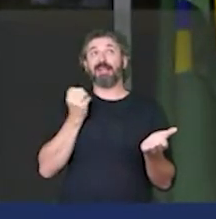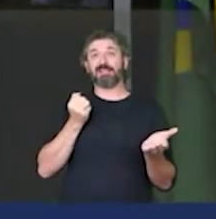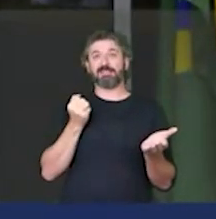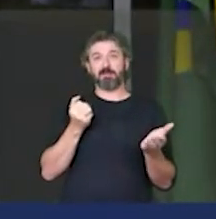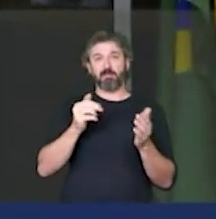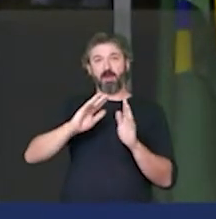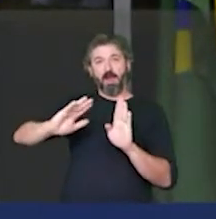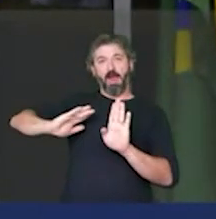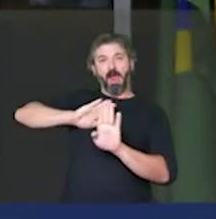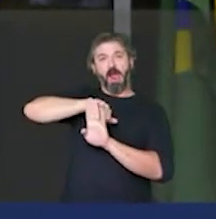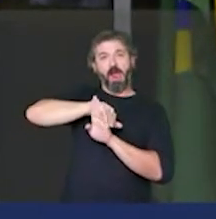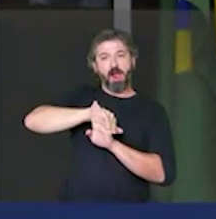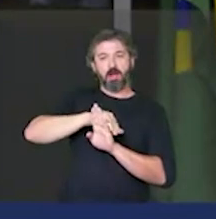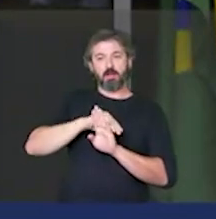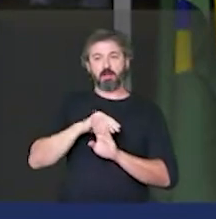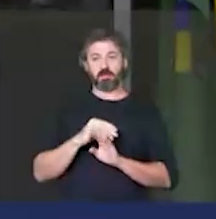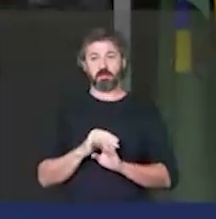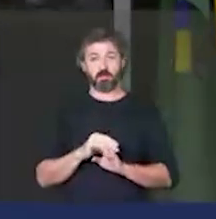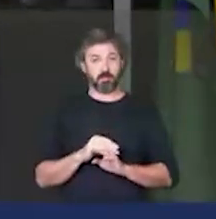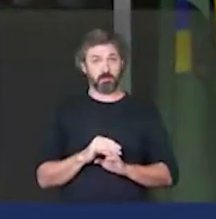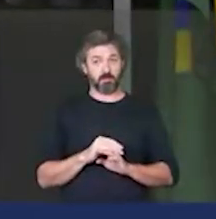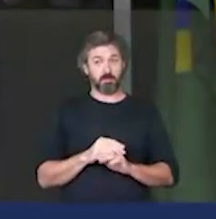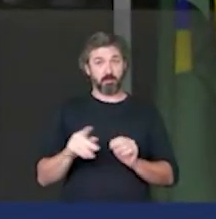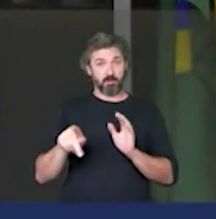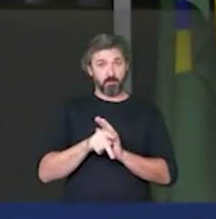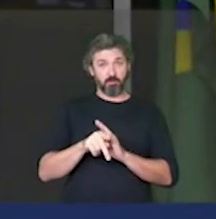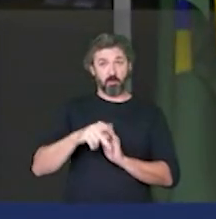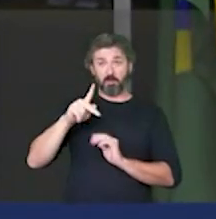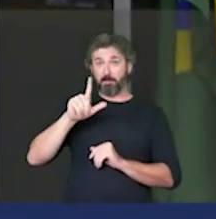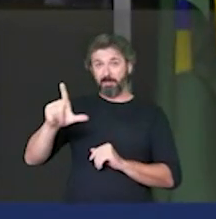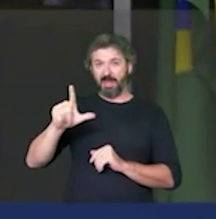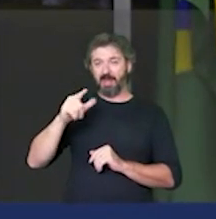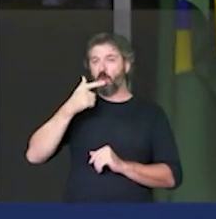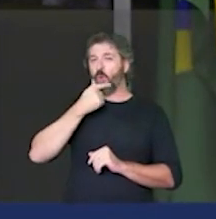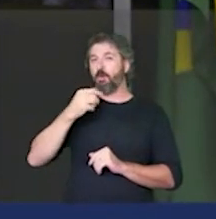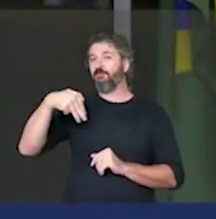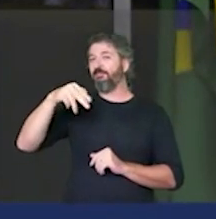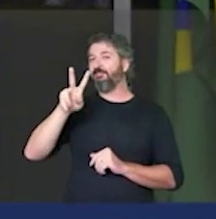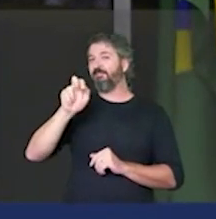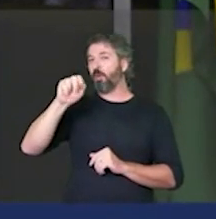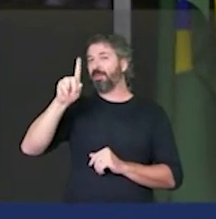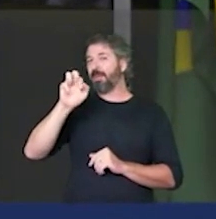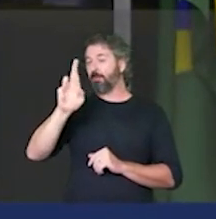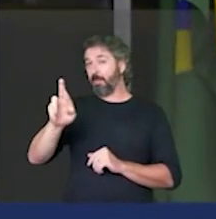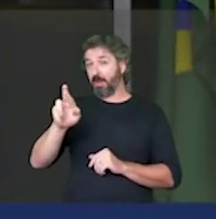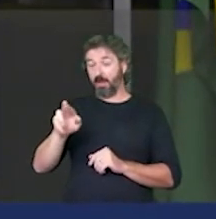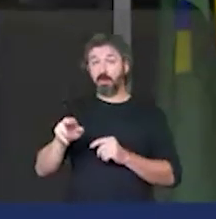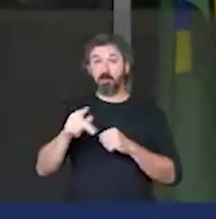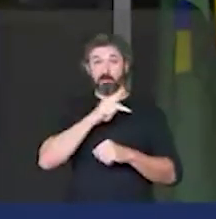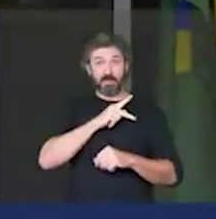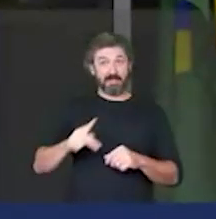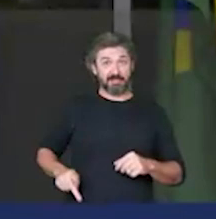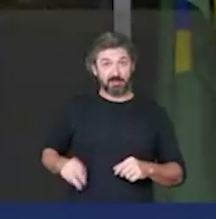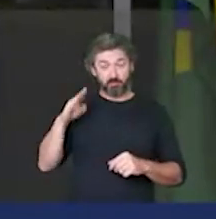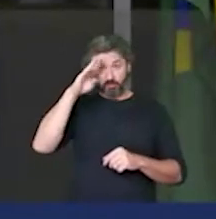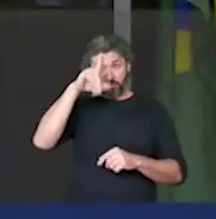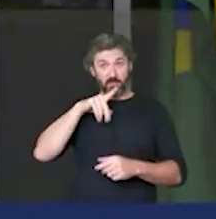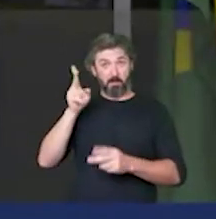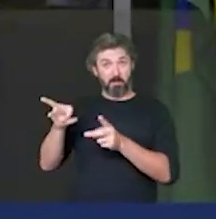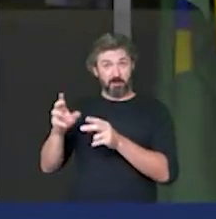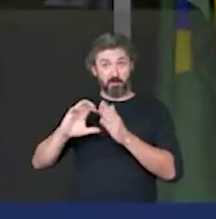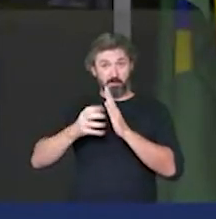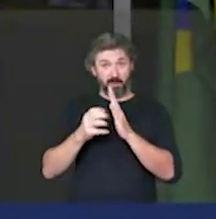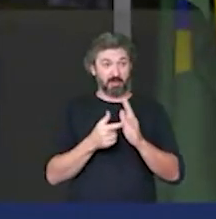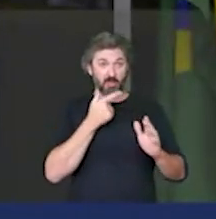recebido por fora, do PL do senhor do Valdemar da Costa Neto, partido do presidente da República, enquanto esse sujeito